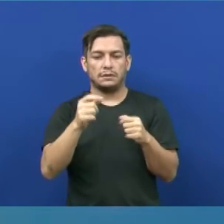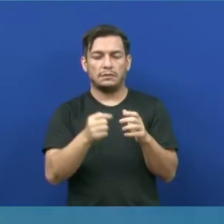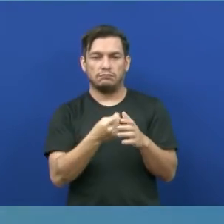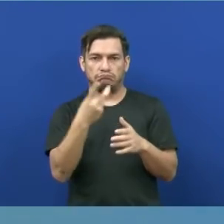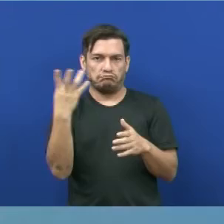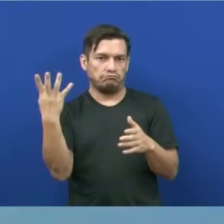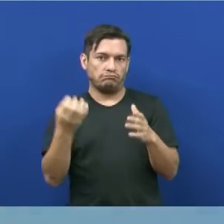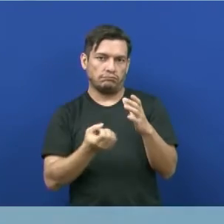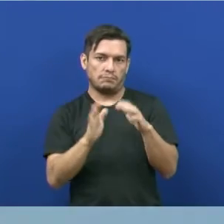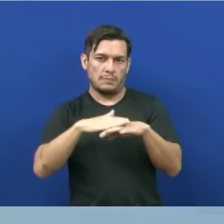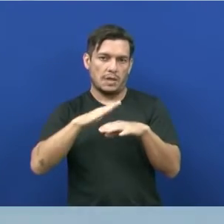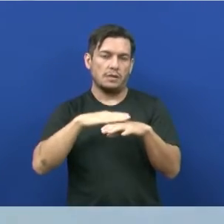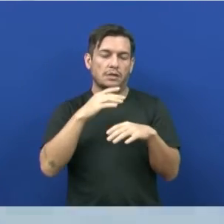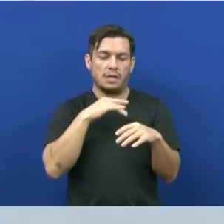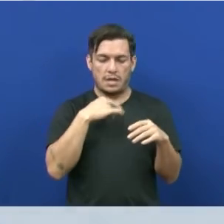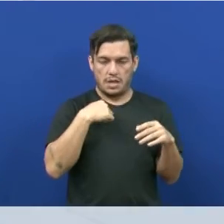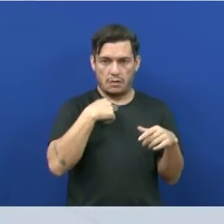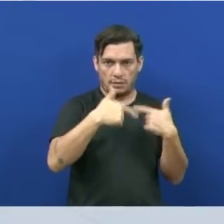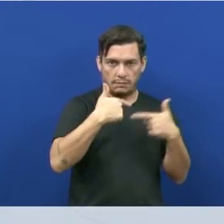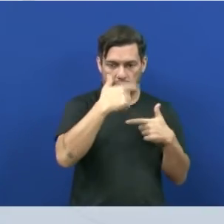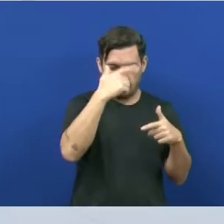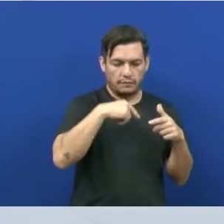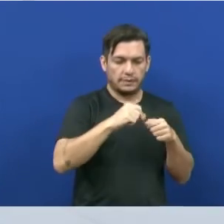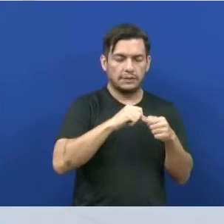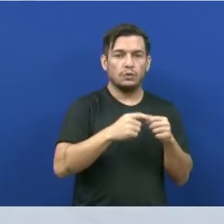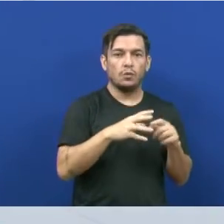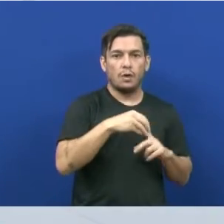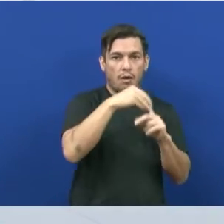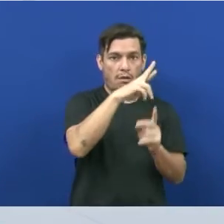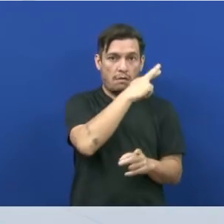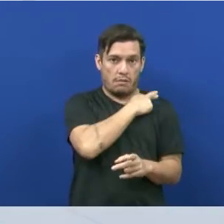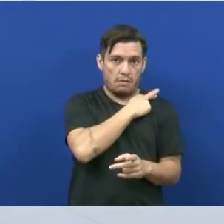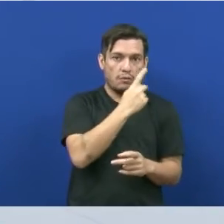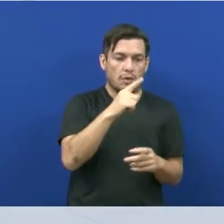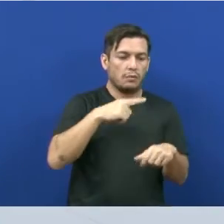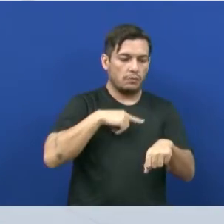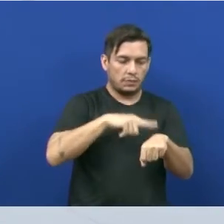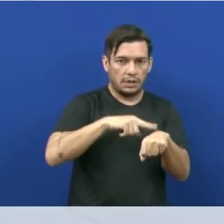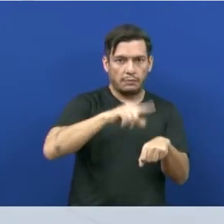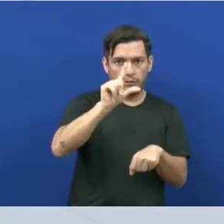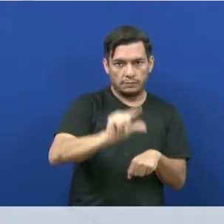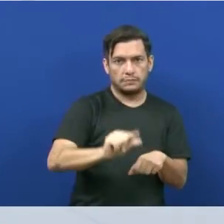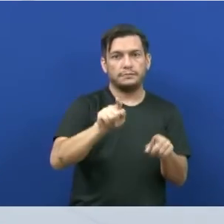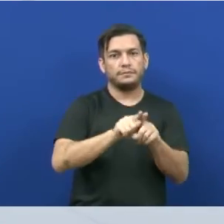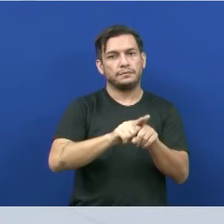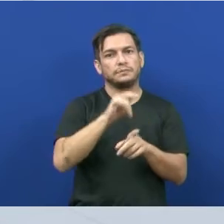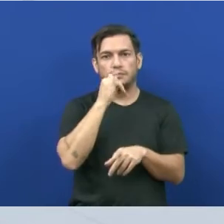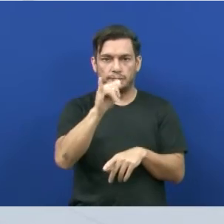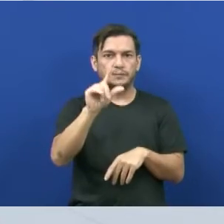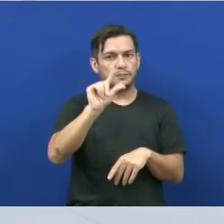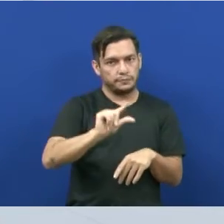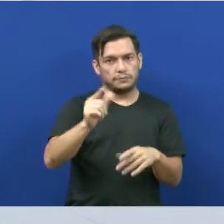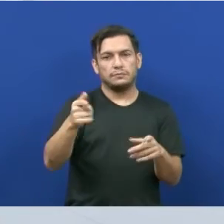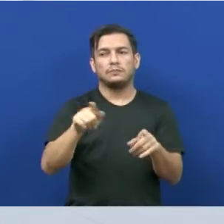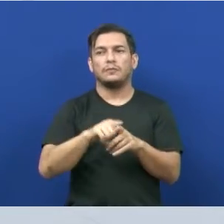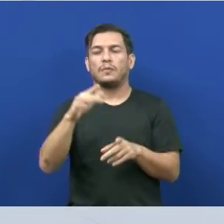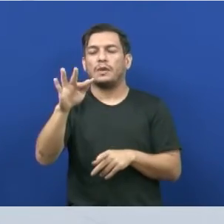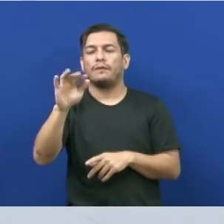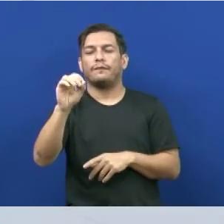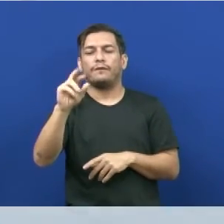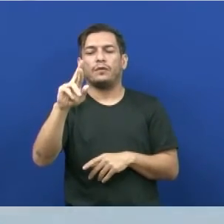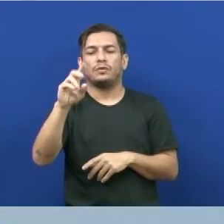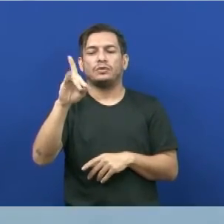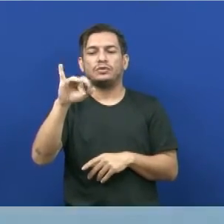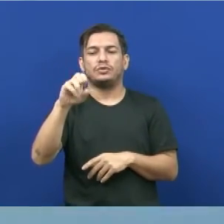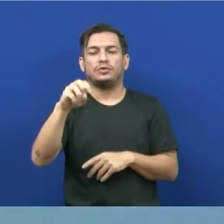grande quantidade. Então o trabalhador ia fazer apenas uma única tarefa, com menos tempo e menos energia possível. O Fordismo,